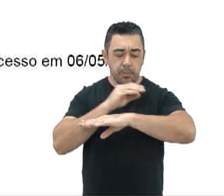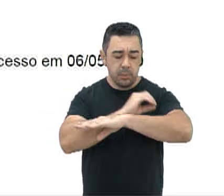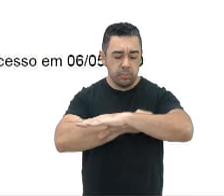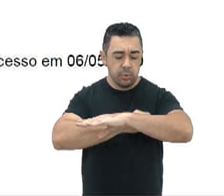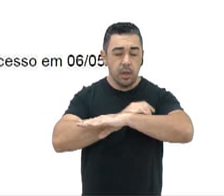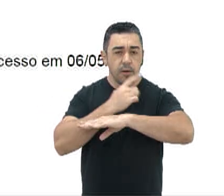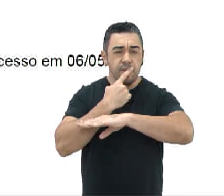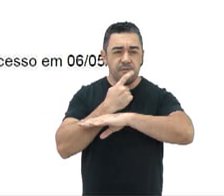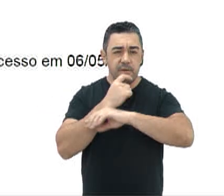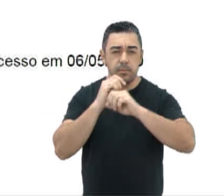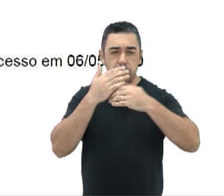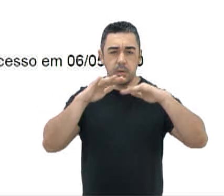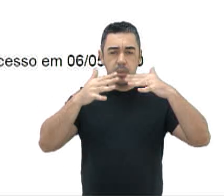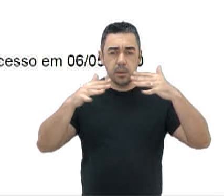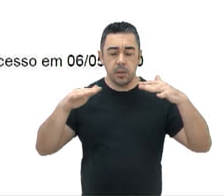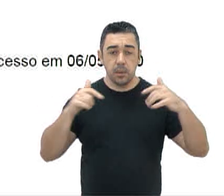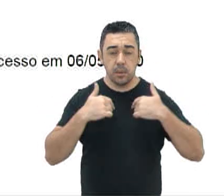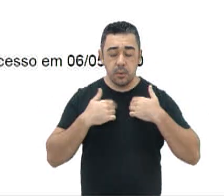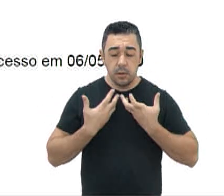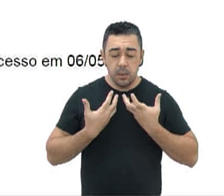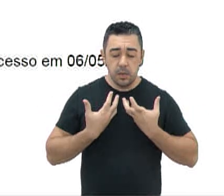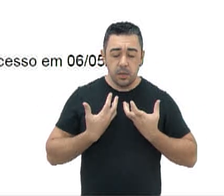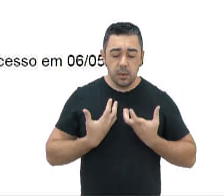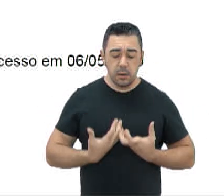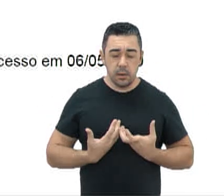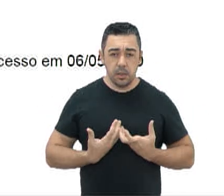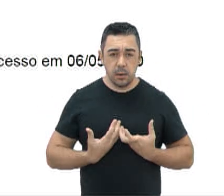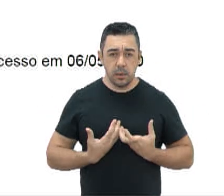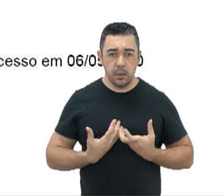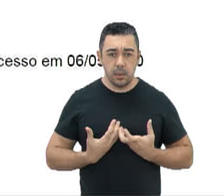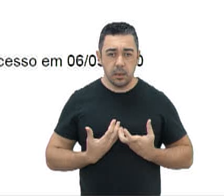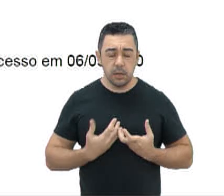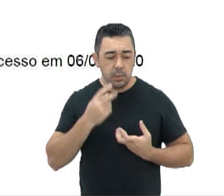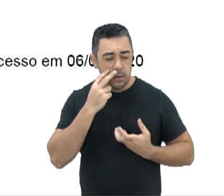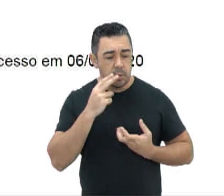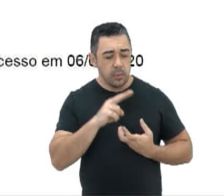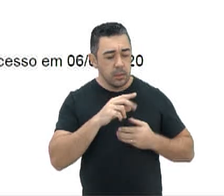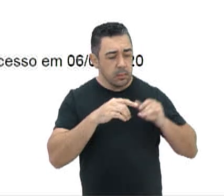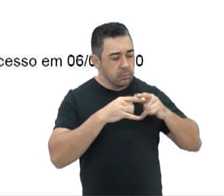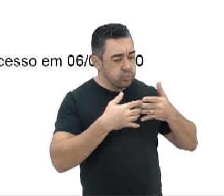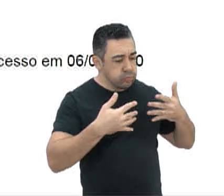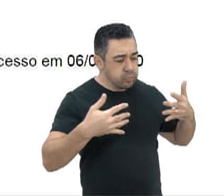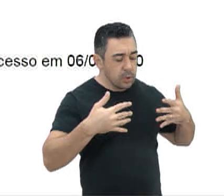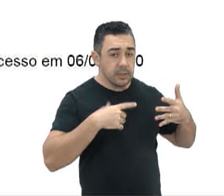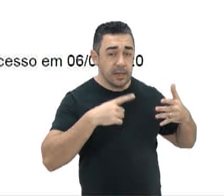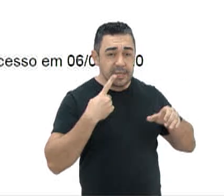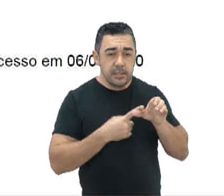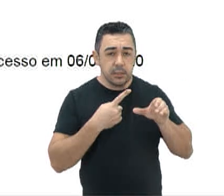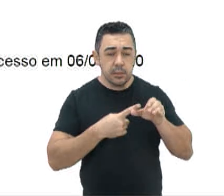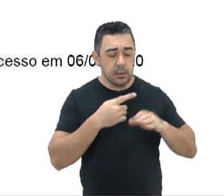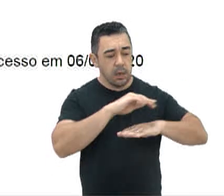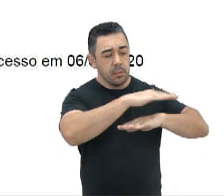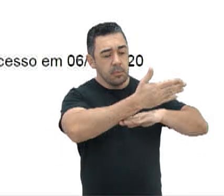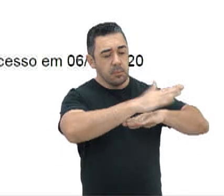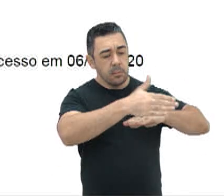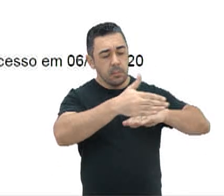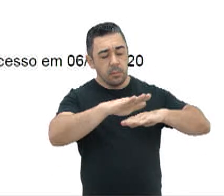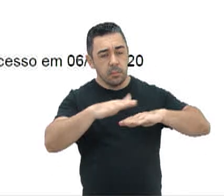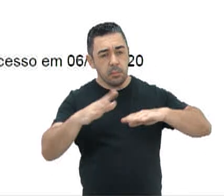me detive. Cansado, apoiei-me na grade. Sobre a cidade e o braço de mar escuro,